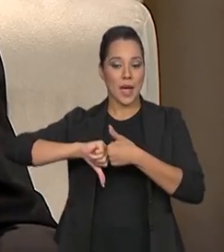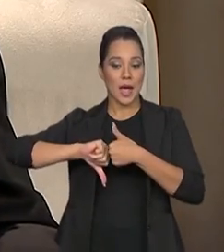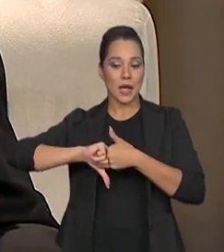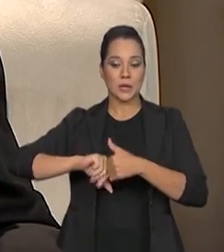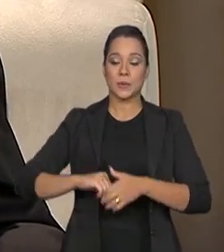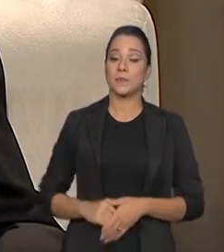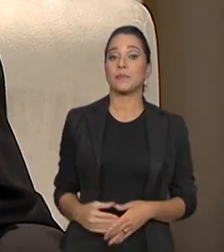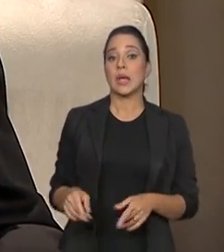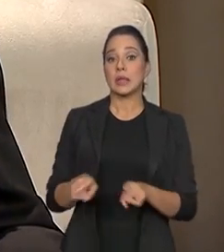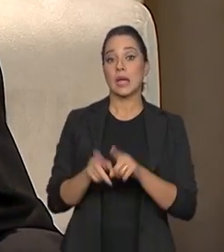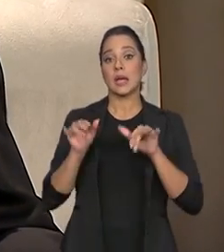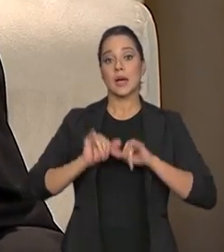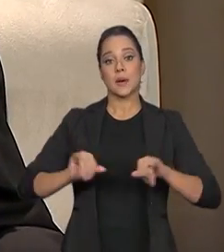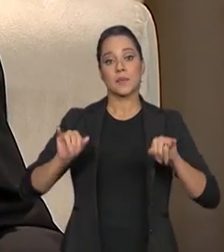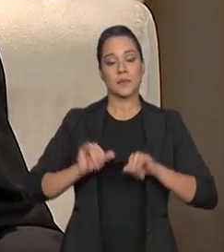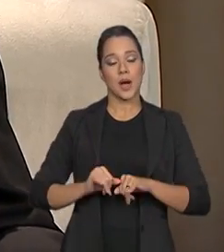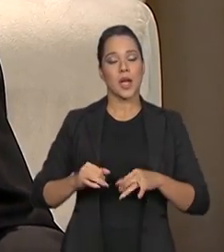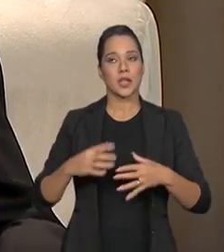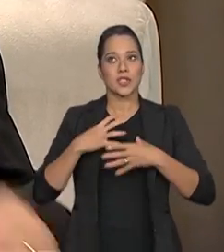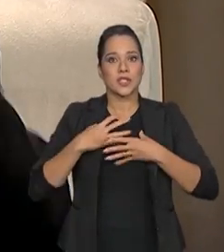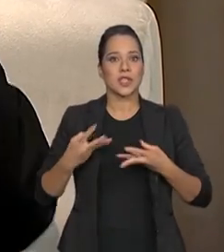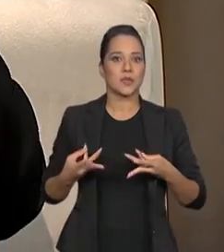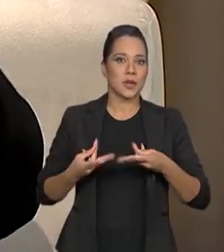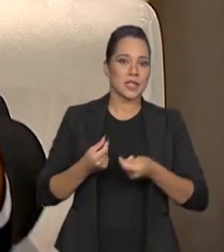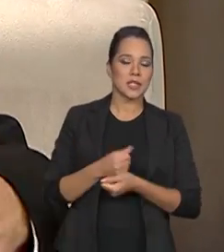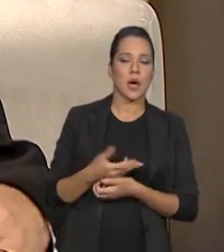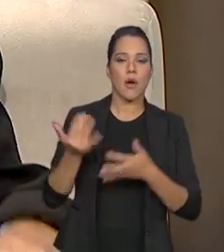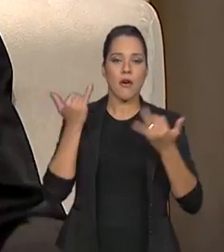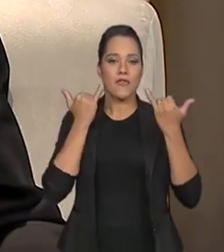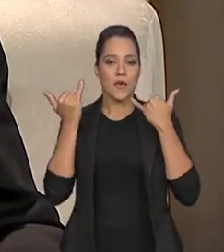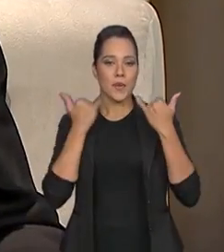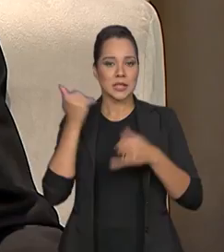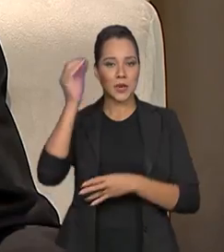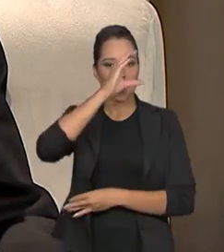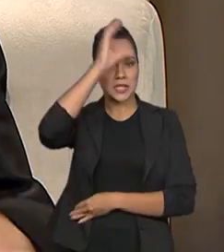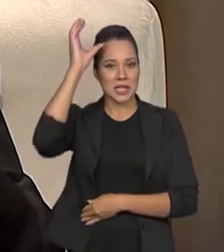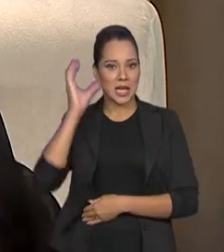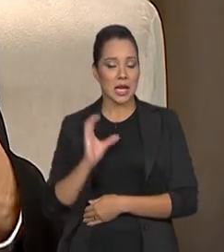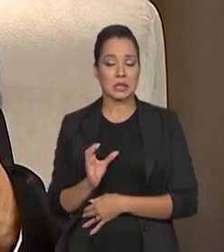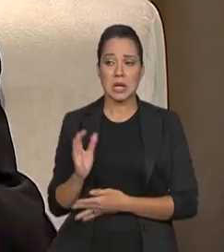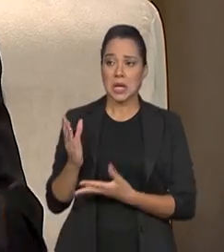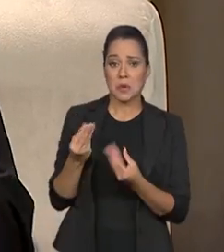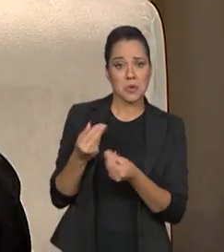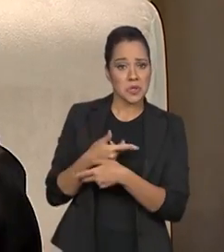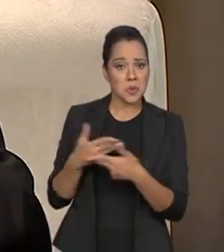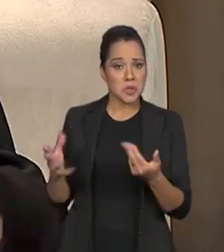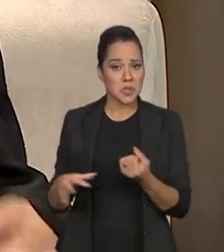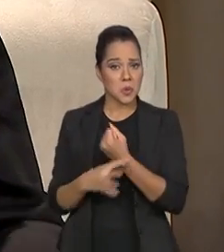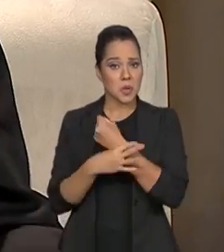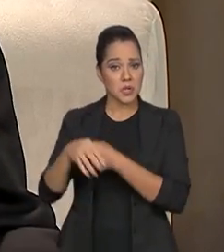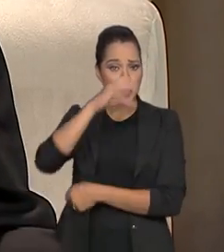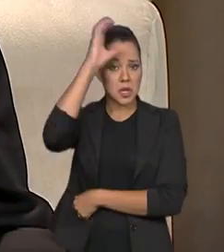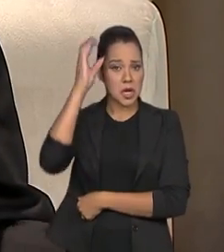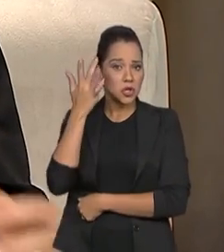existe campanha de sensibilização informações para os consumidores que muitas coisas de segurança o próprio consumidor não sabe né então